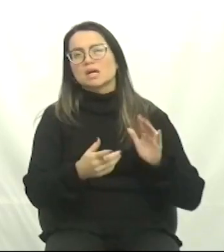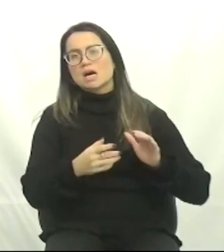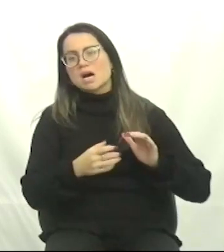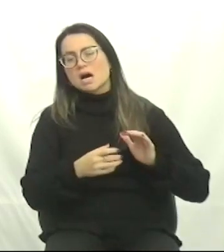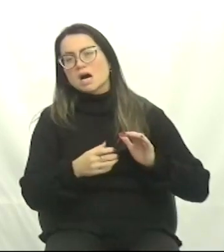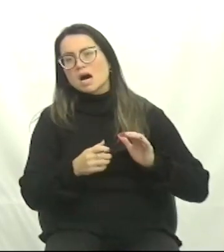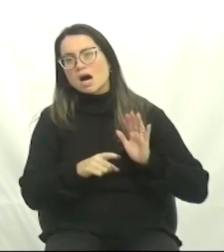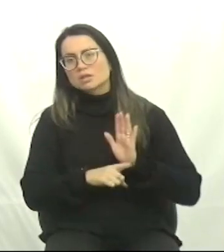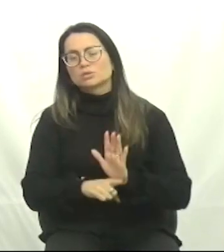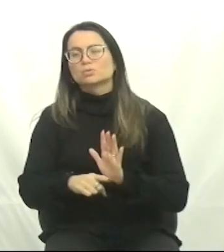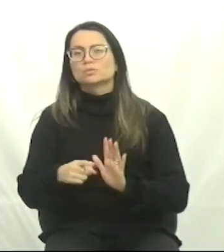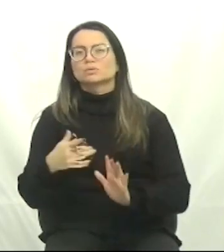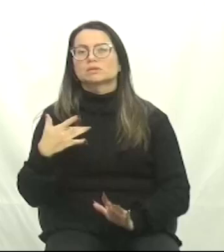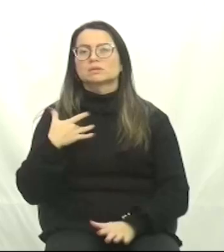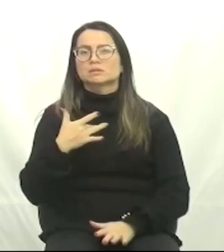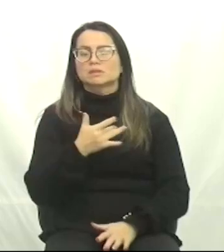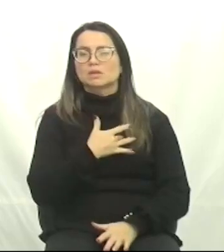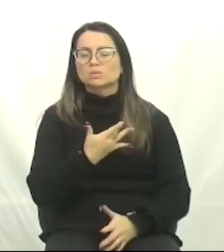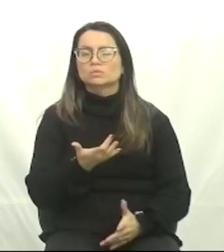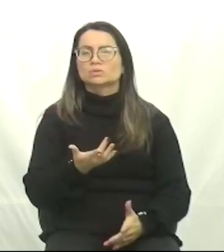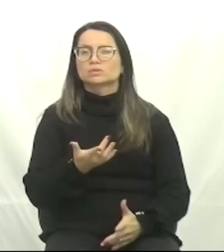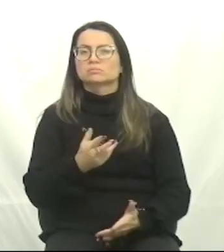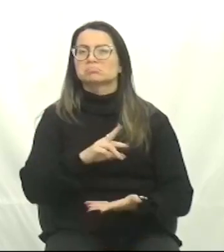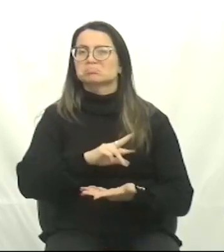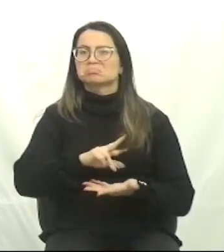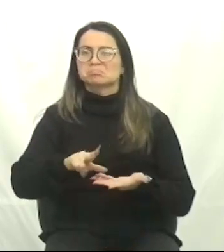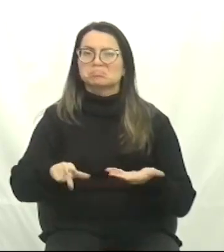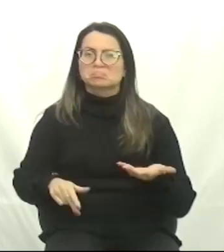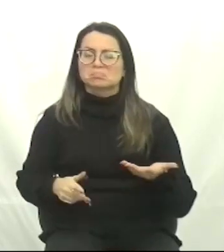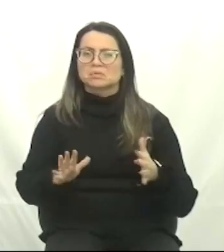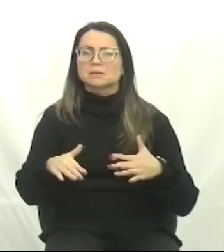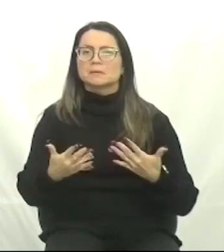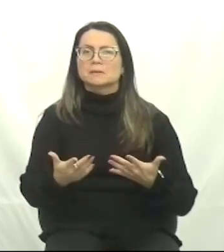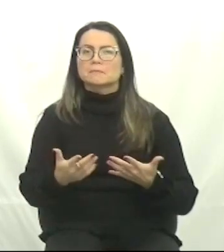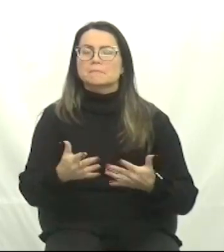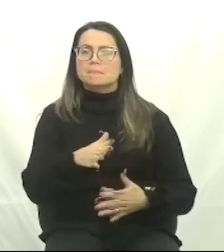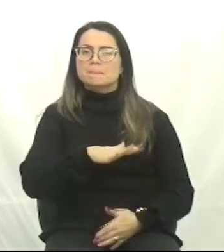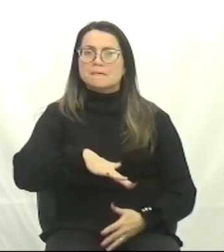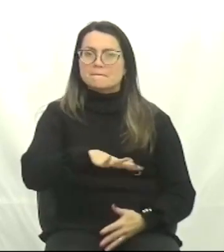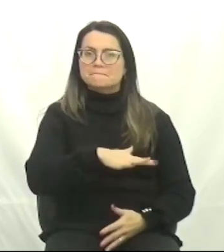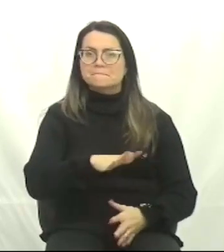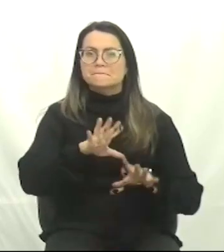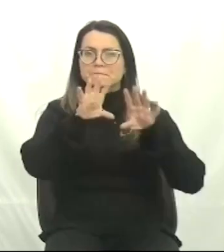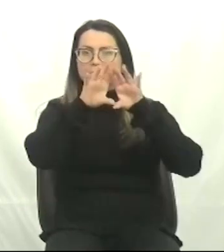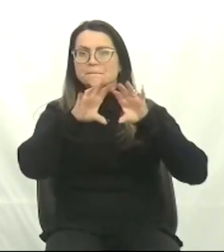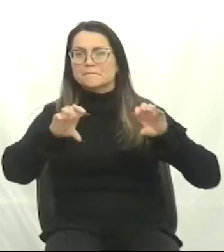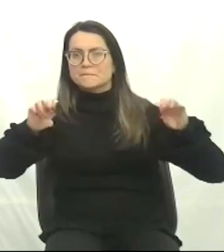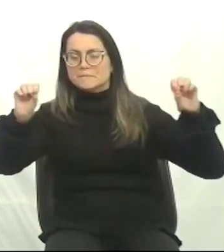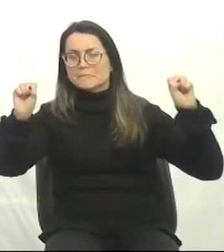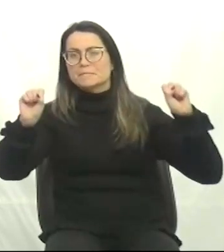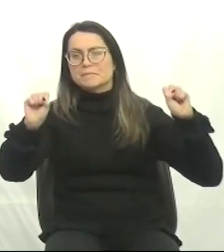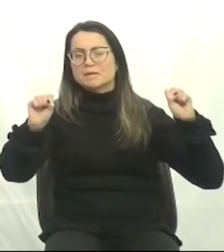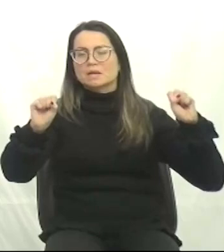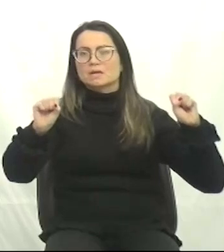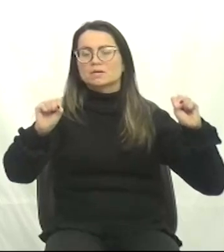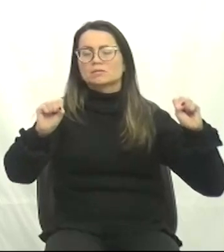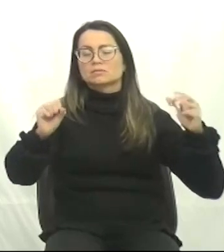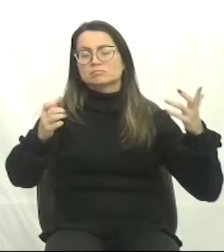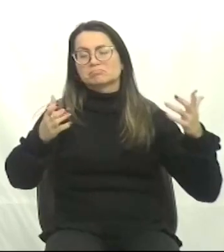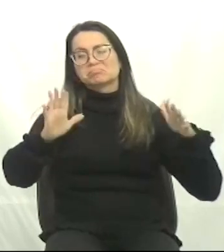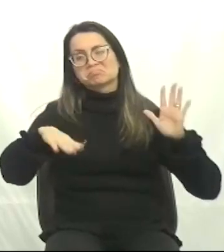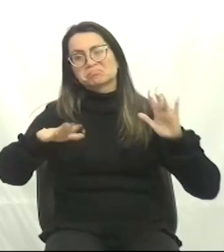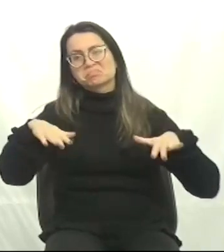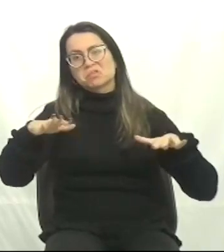material didático e transporte. Então, nessa parte aí é que o Tribunal de Contas expressa um pouco de razão, e nós temos